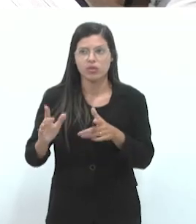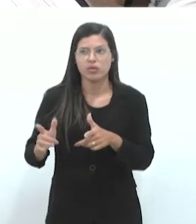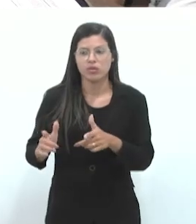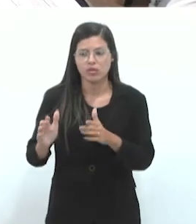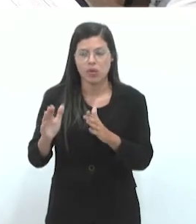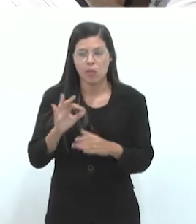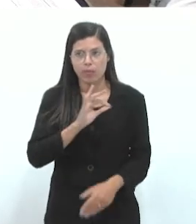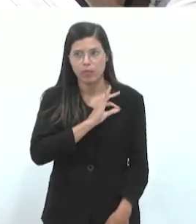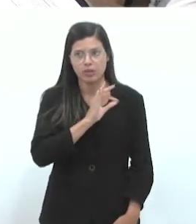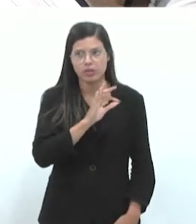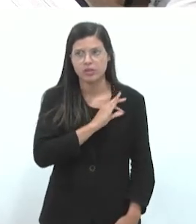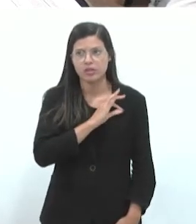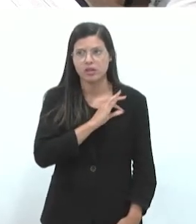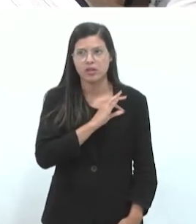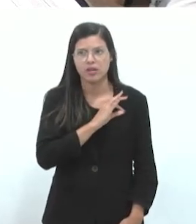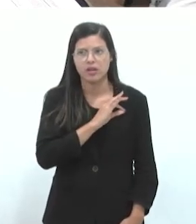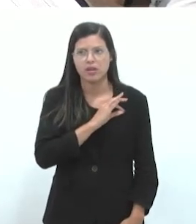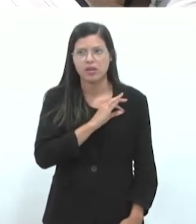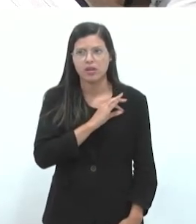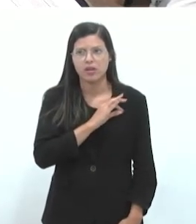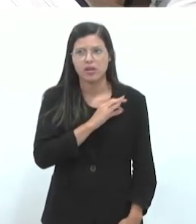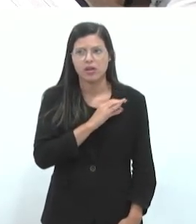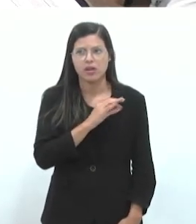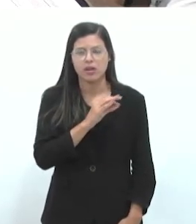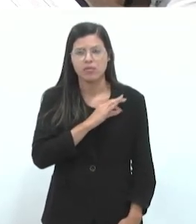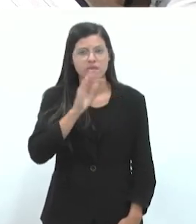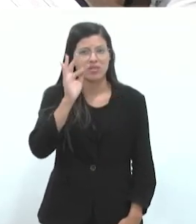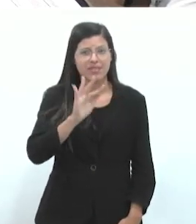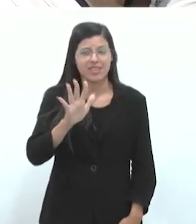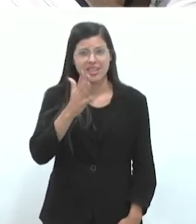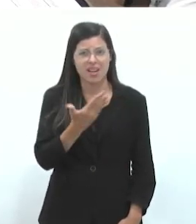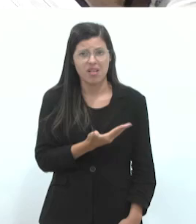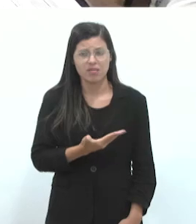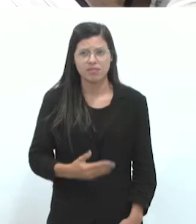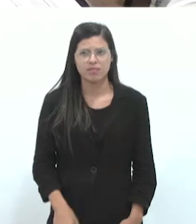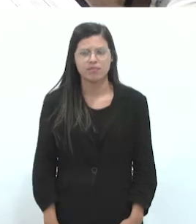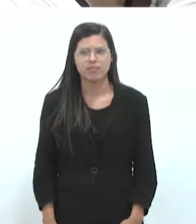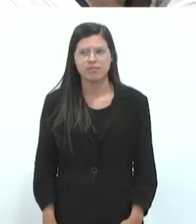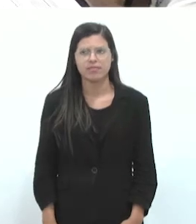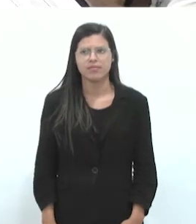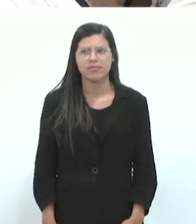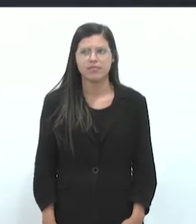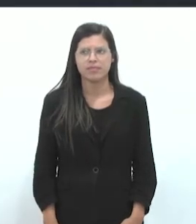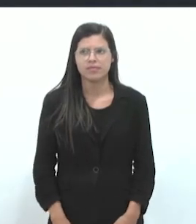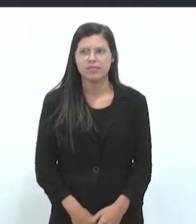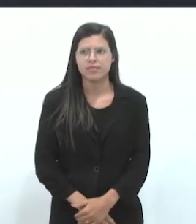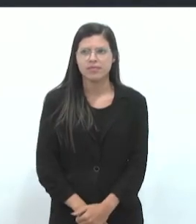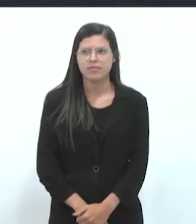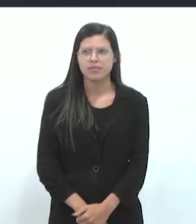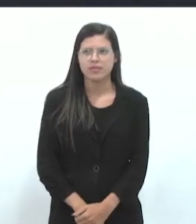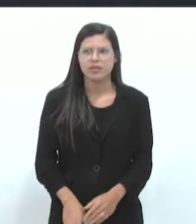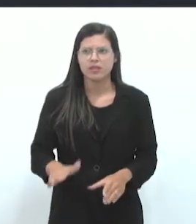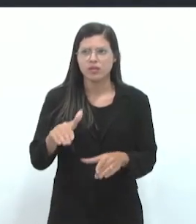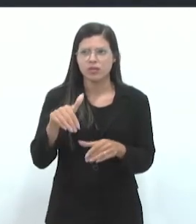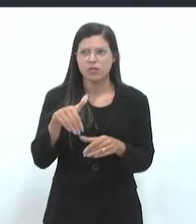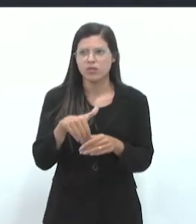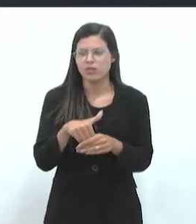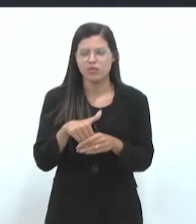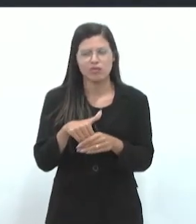verdade, a autoridade policial que faz é a Polícia Federal, que a gente não tem nenhuma ingerência. Ou seja, voto pela